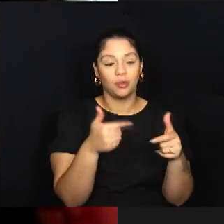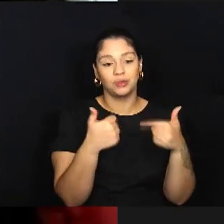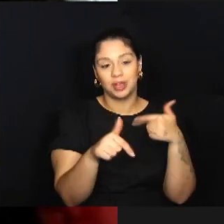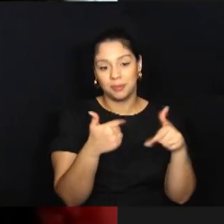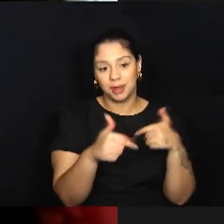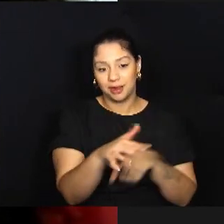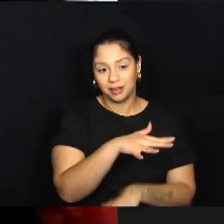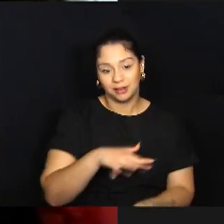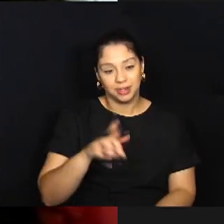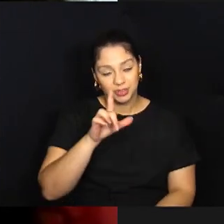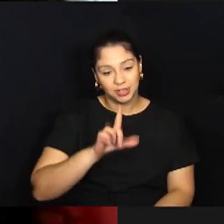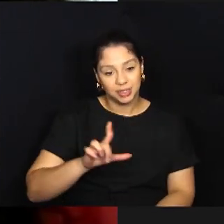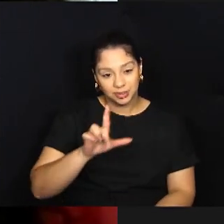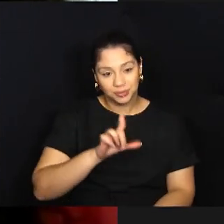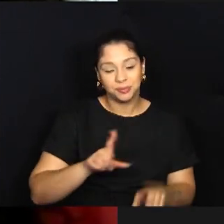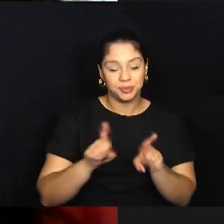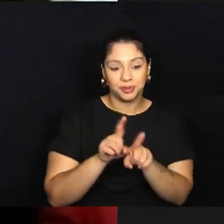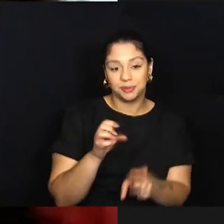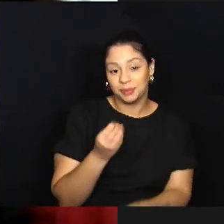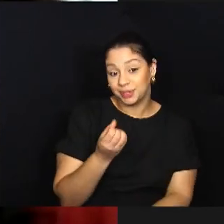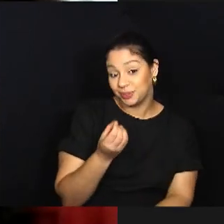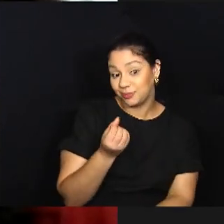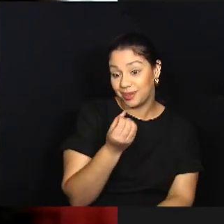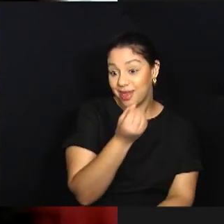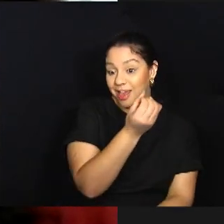com literatura e com viagem, isso,